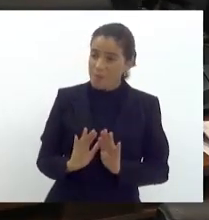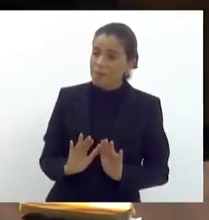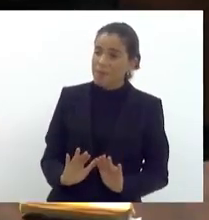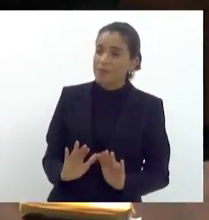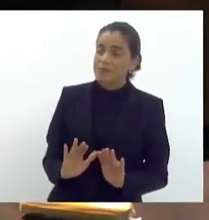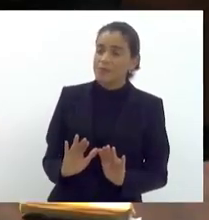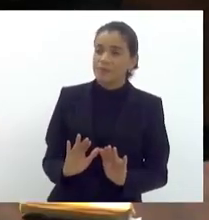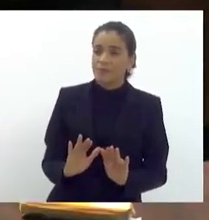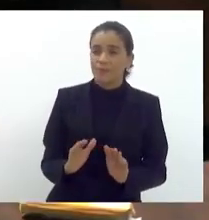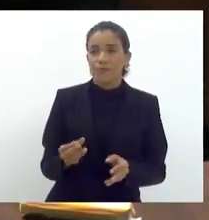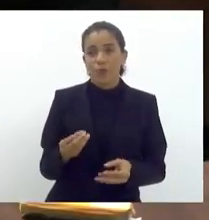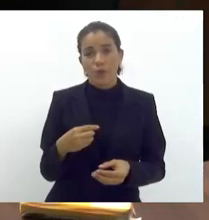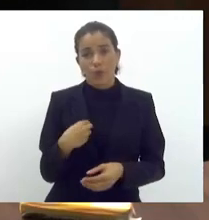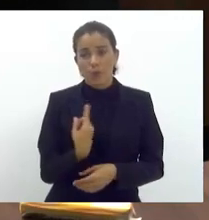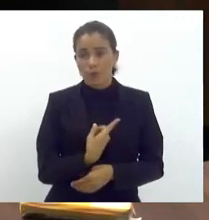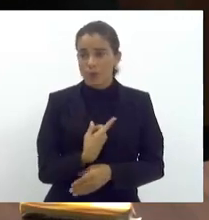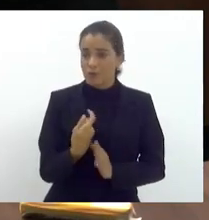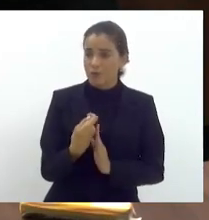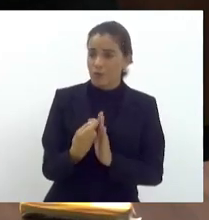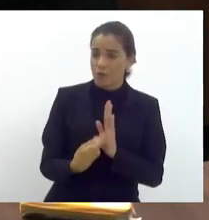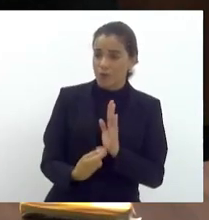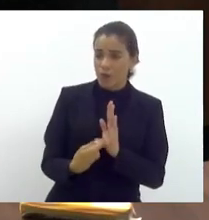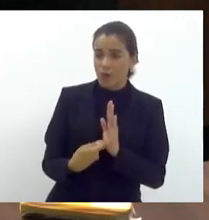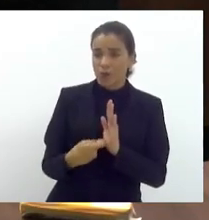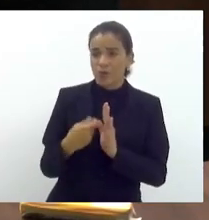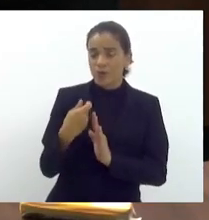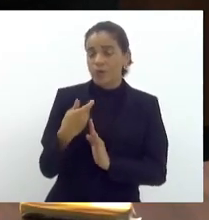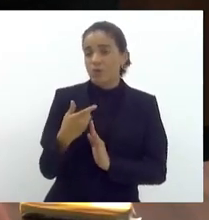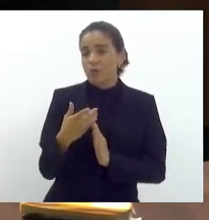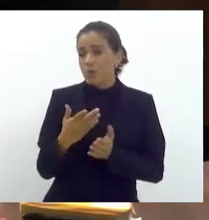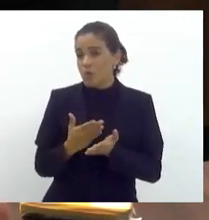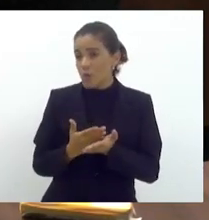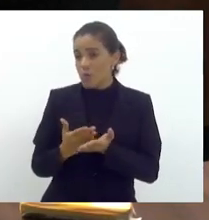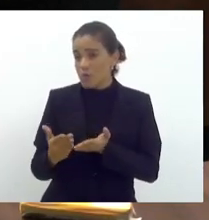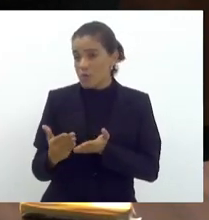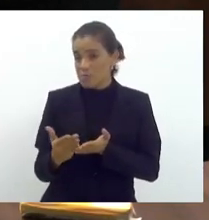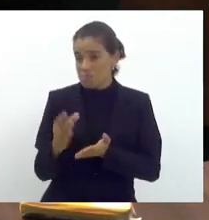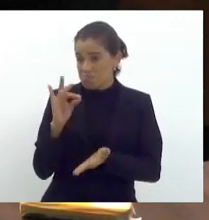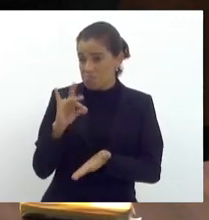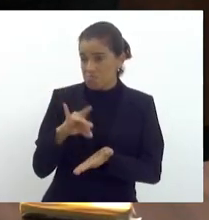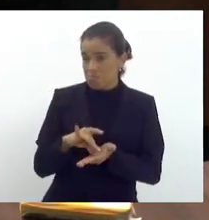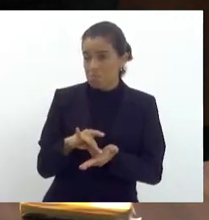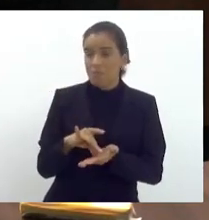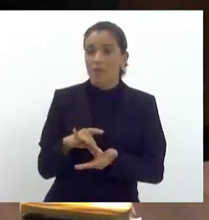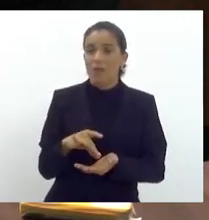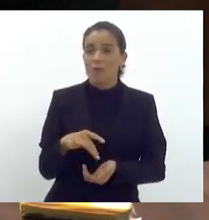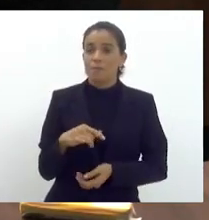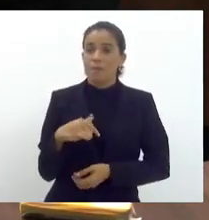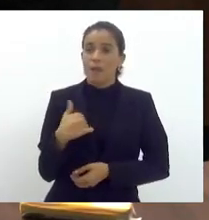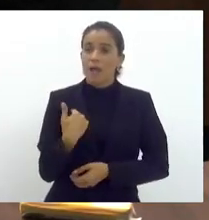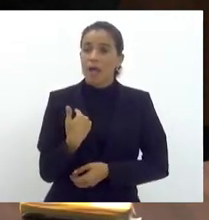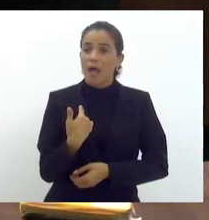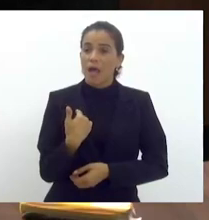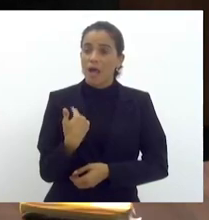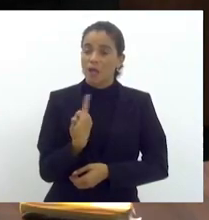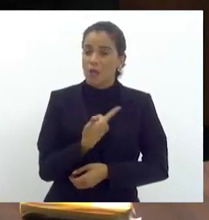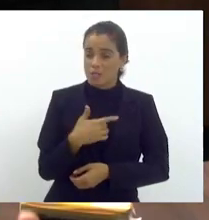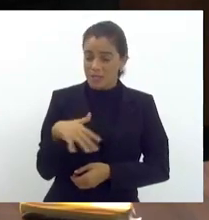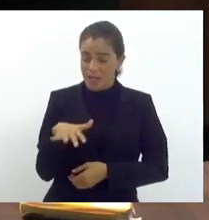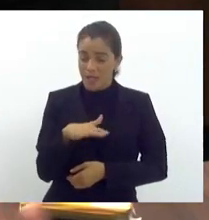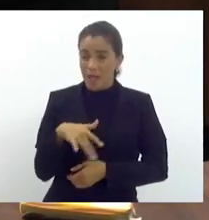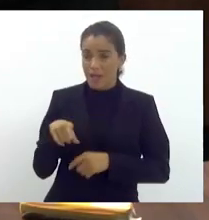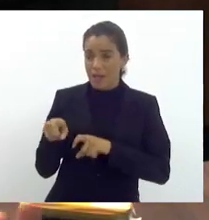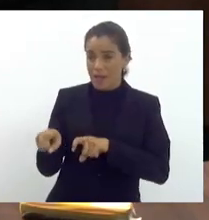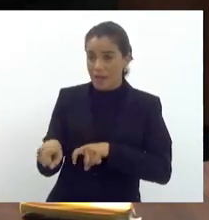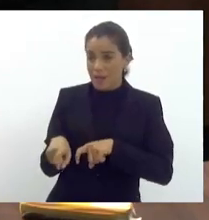como fomos autores da Inicial e realmente a nossa área rural